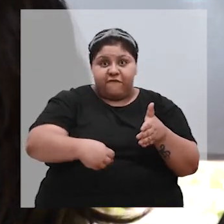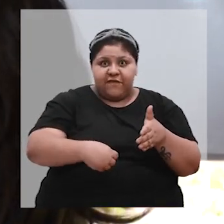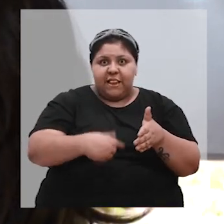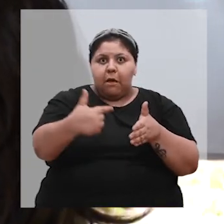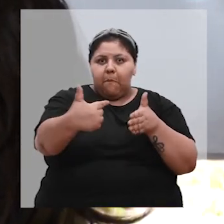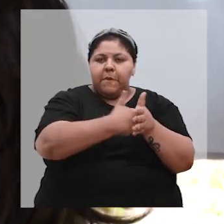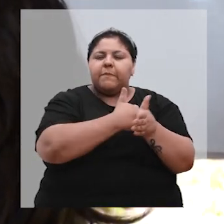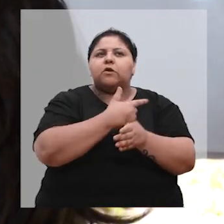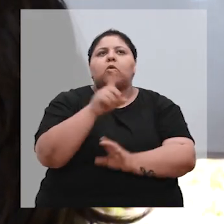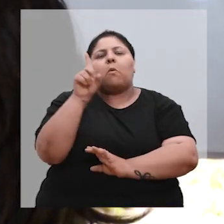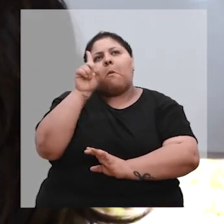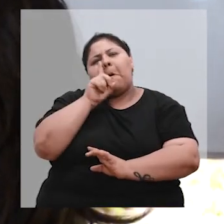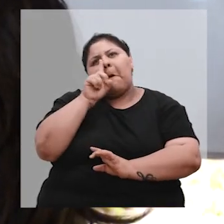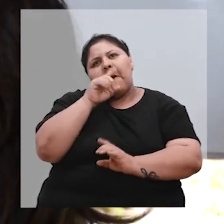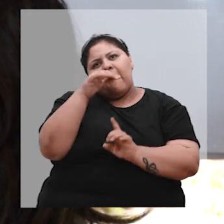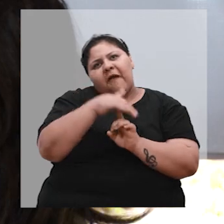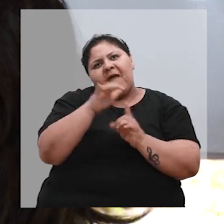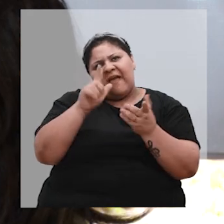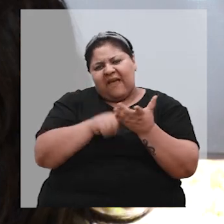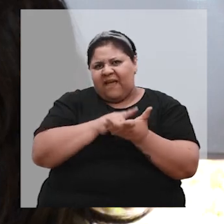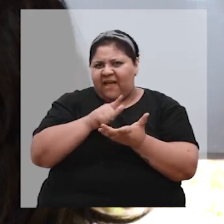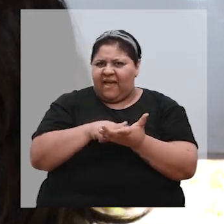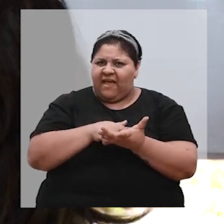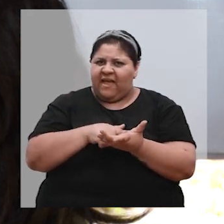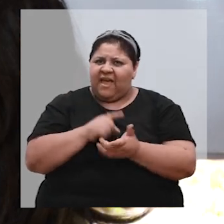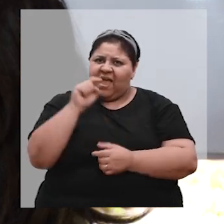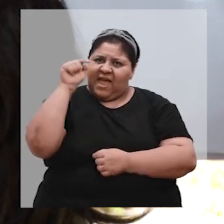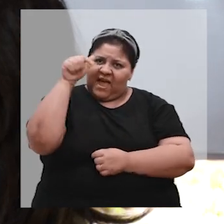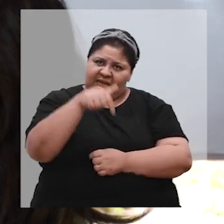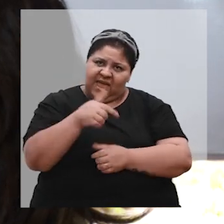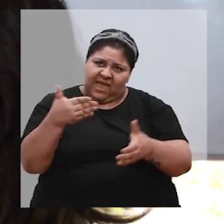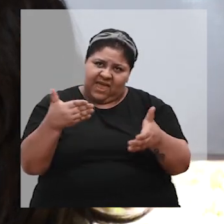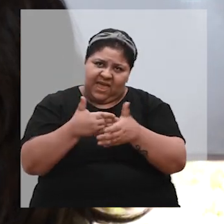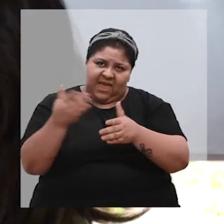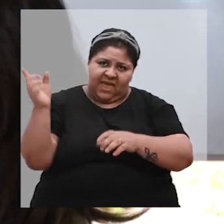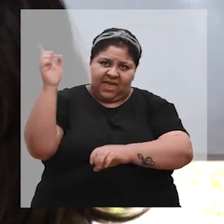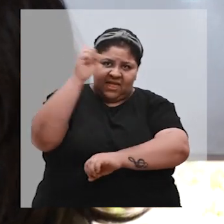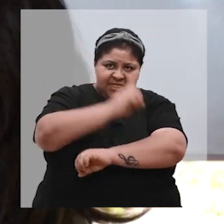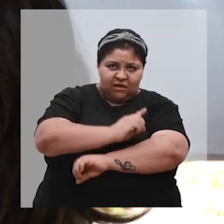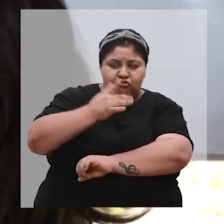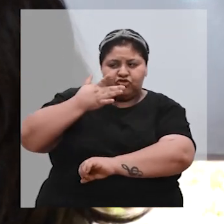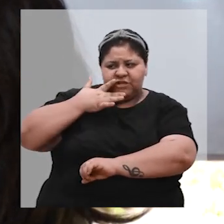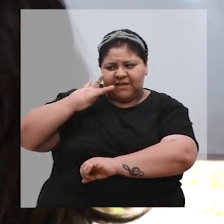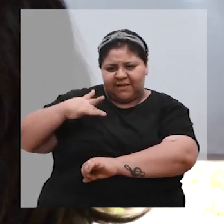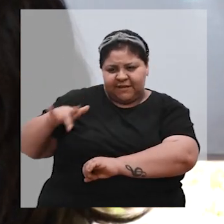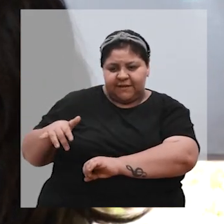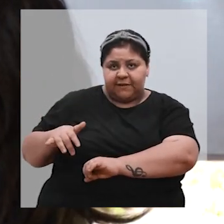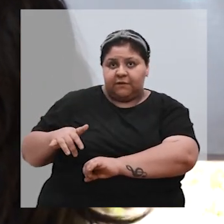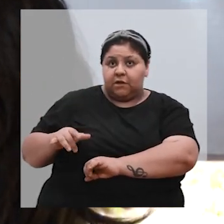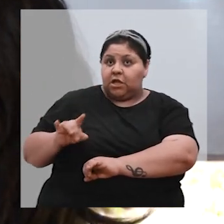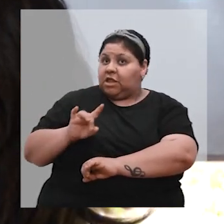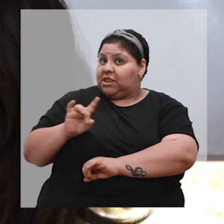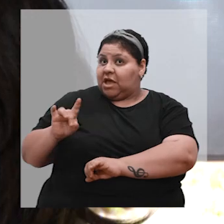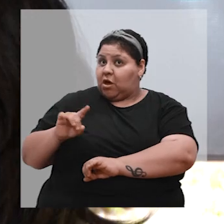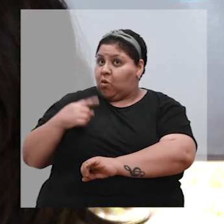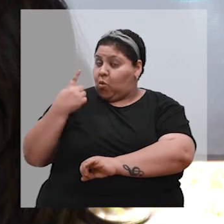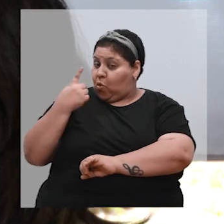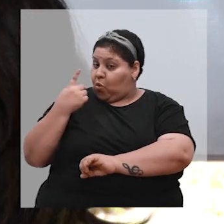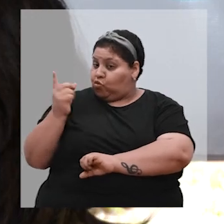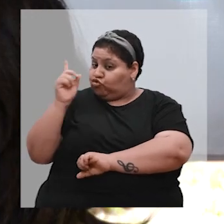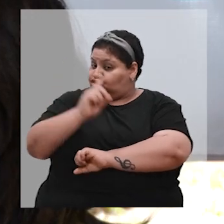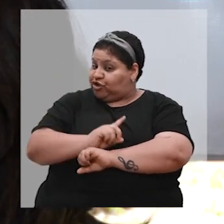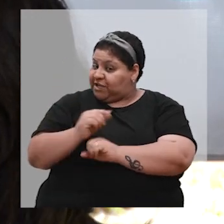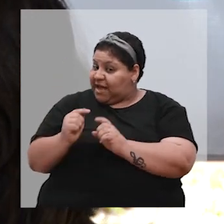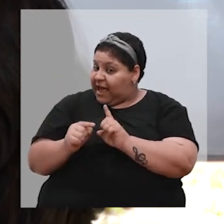tenho uma filha de 4 anos e ela perguntou, mãe, a Feira do Livro vai ficar aqui até o Dia da Criança? Daí eu disse assim, não, um